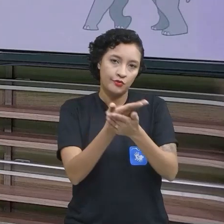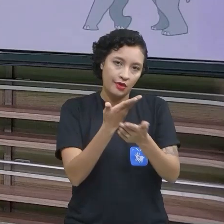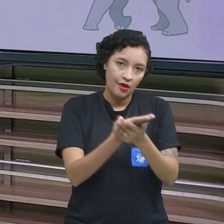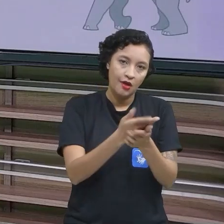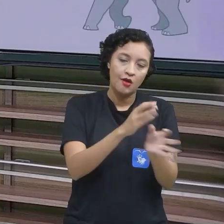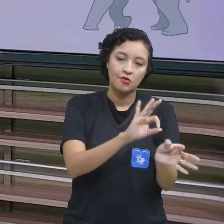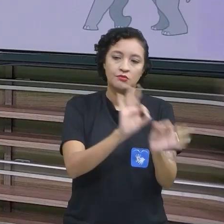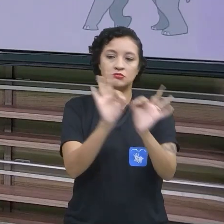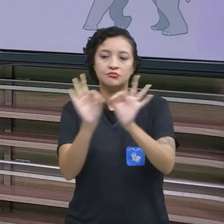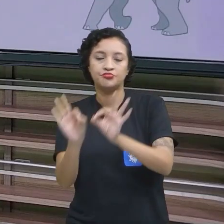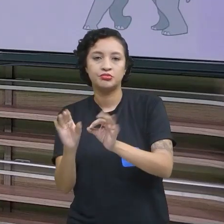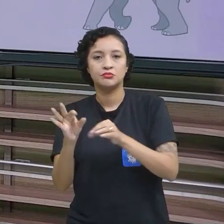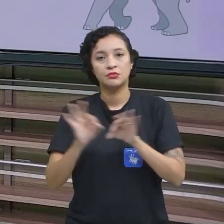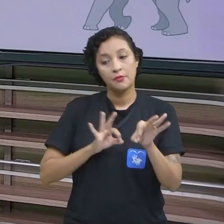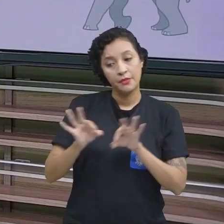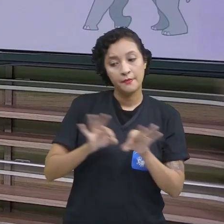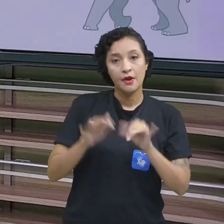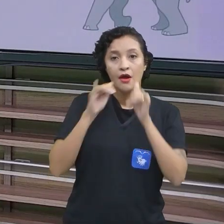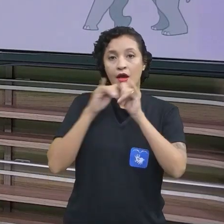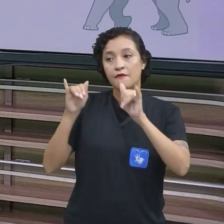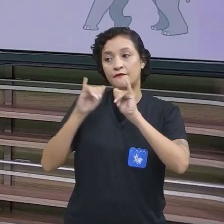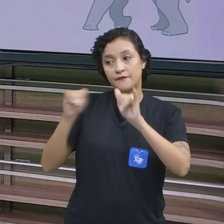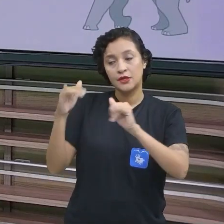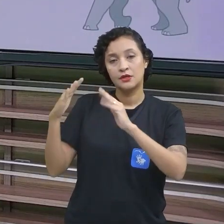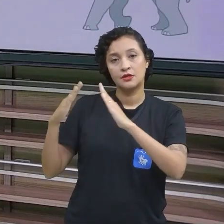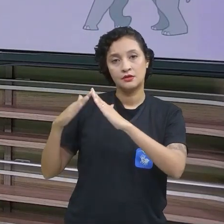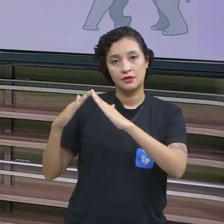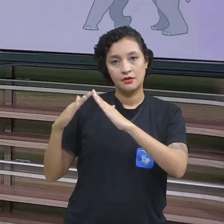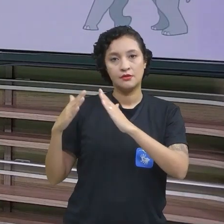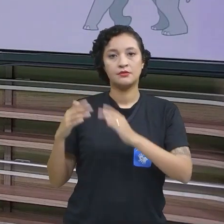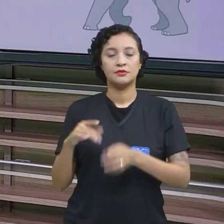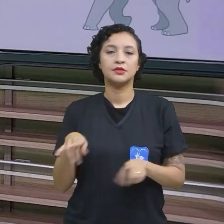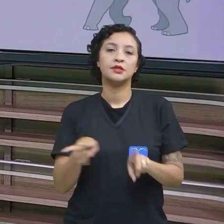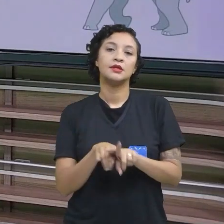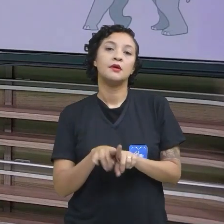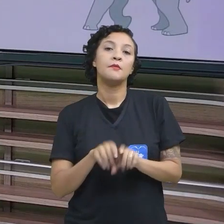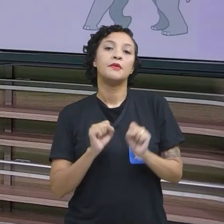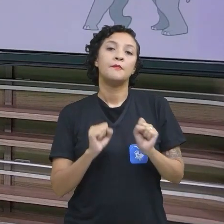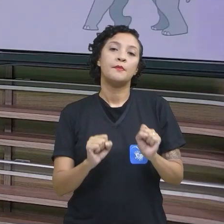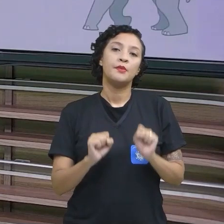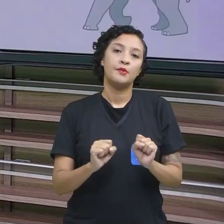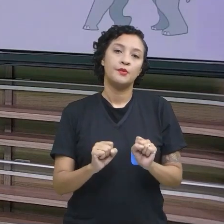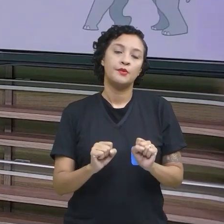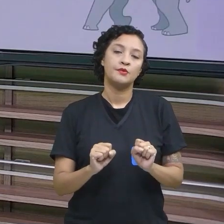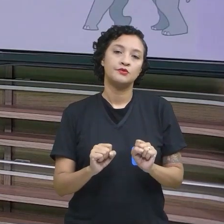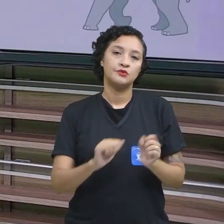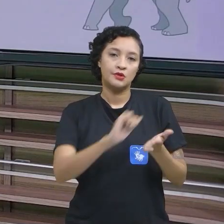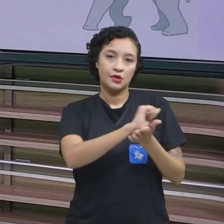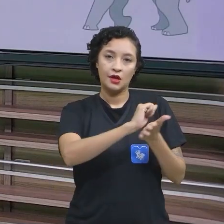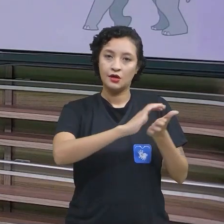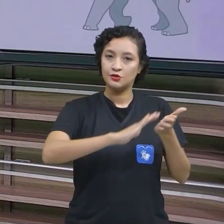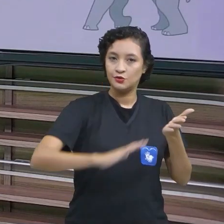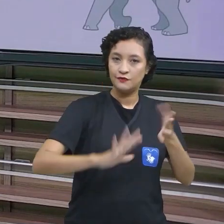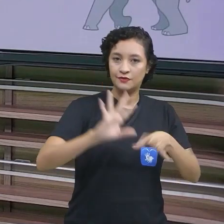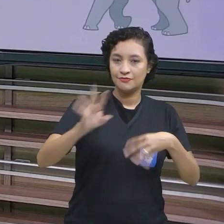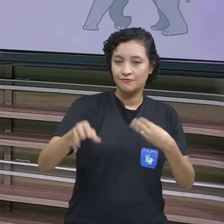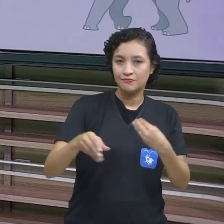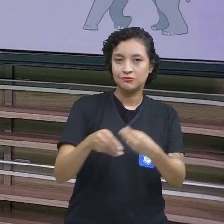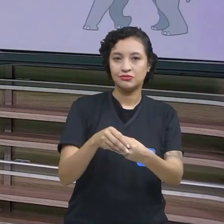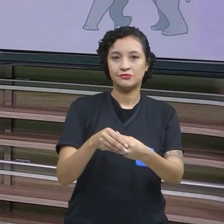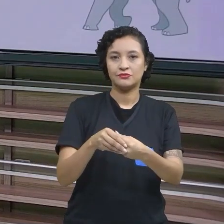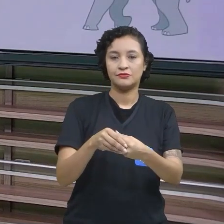pode se preparar melhor, avisar todo mundo da casa. E você também tem acesso aos exercícios complementares, né?